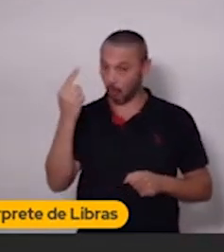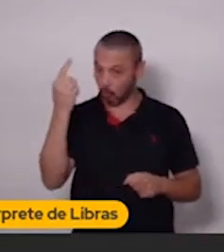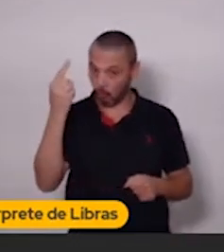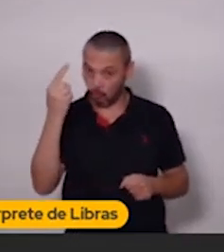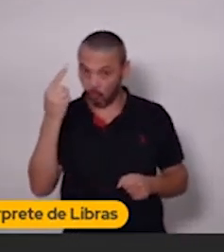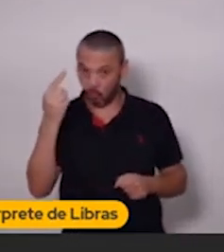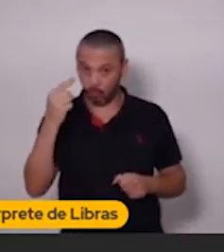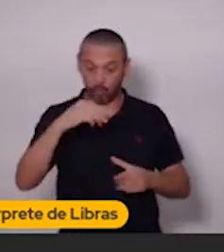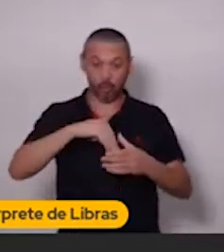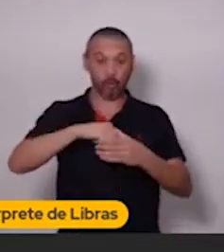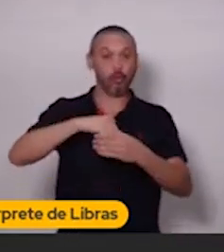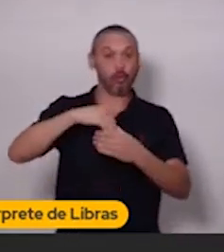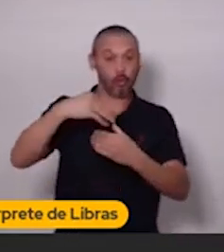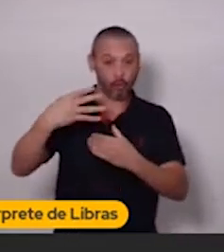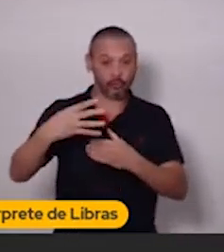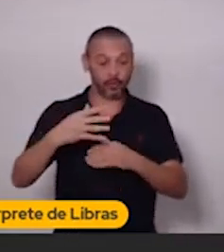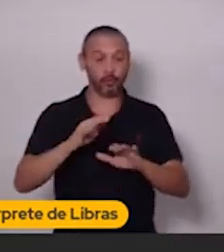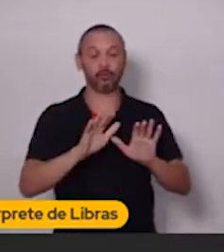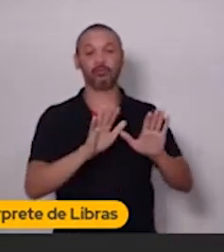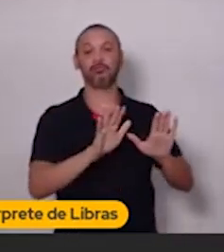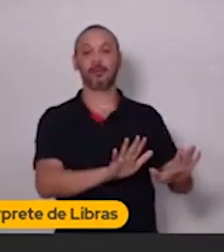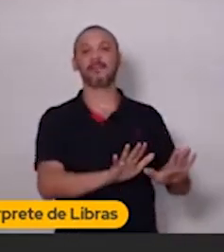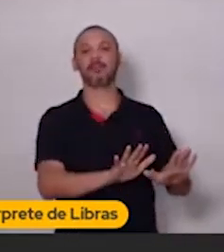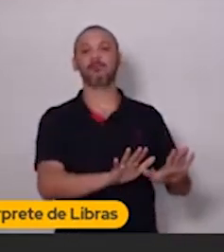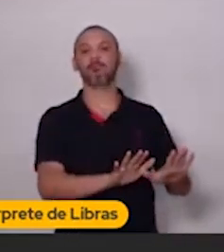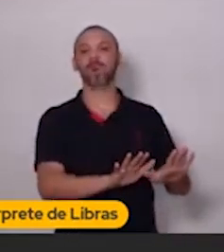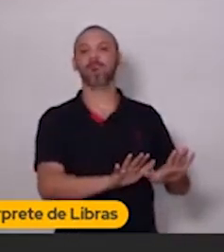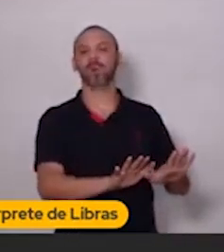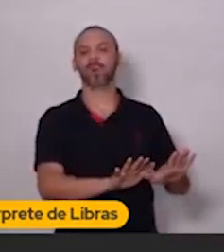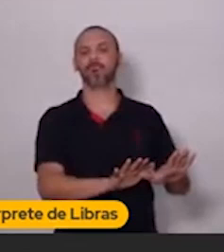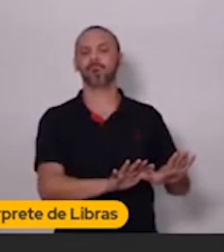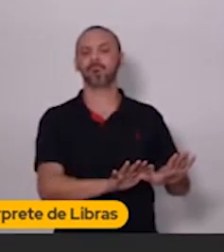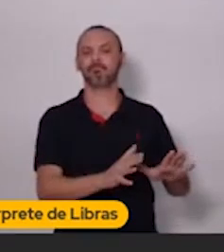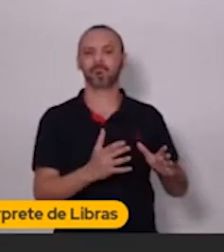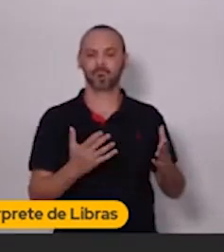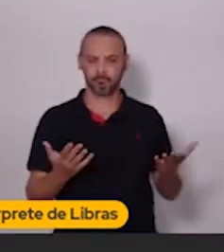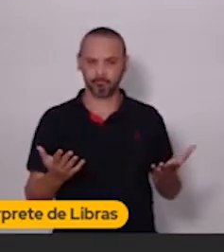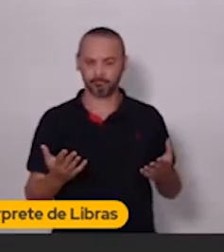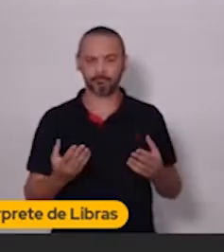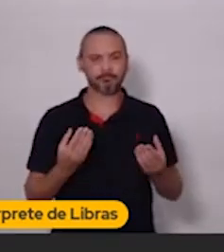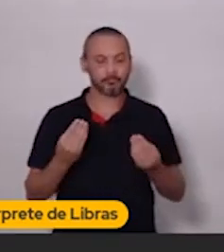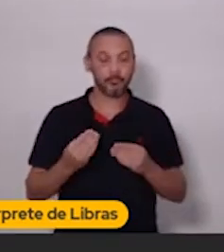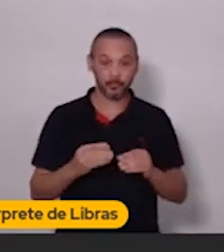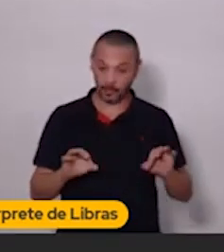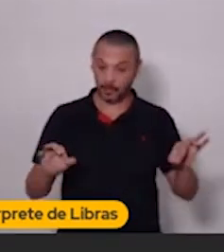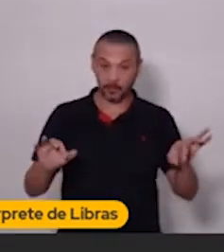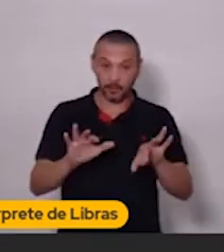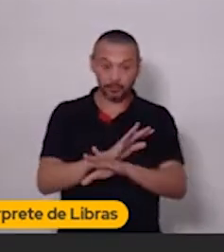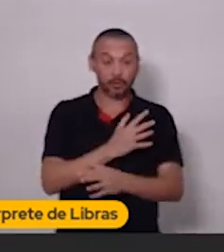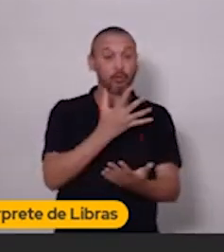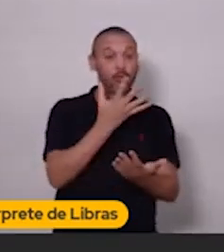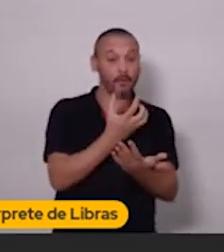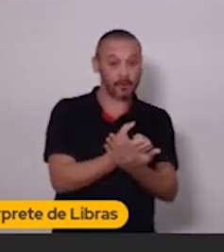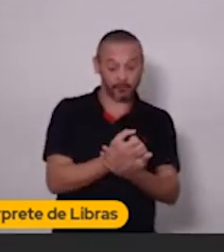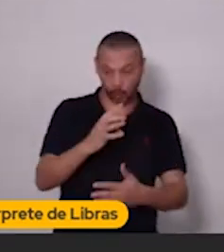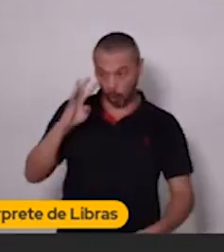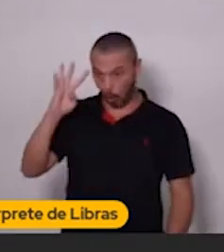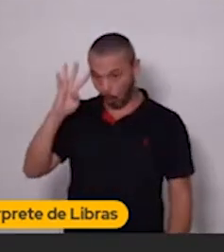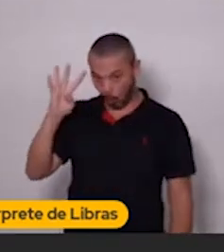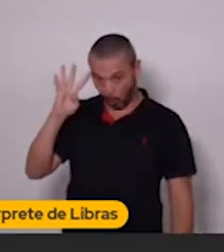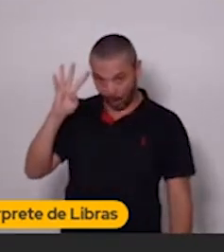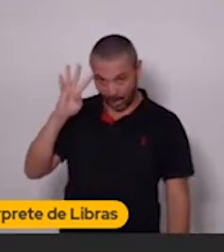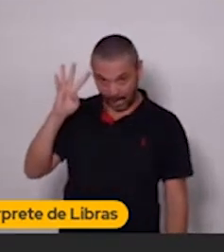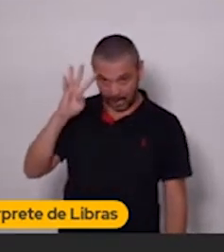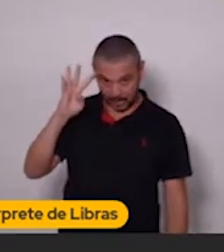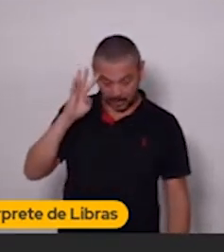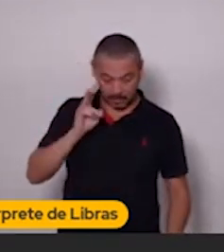conteúdo dormir, como a gente chama, né, no cinema. Então, se você vai acabar de gravar o vídeo na quarta-feira e